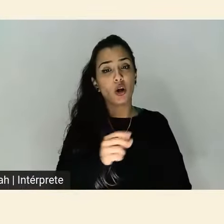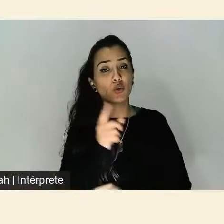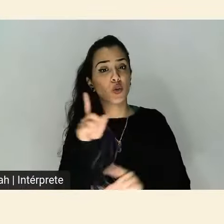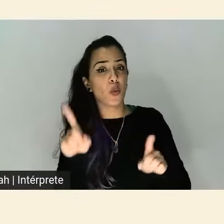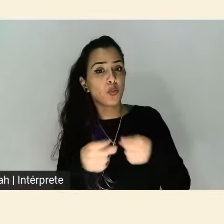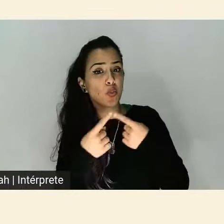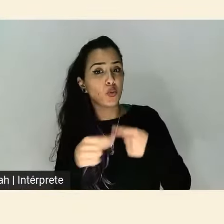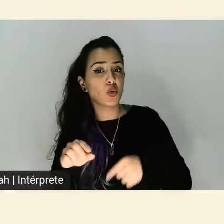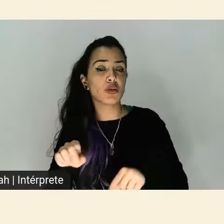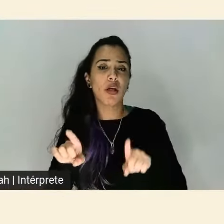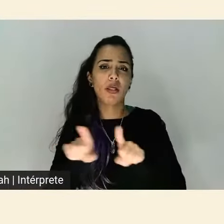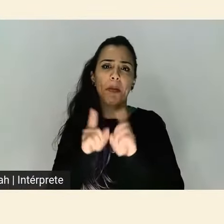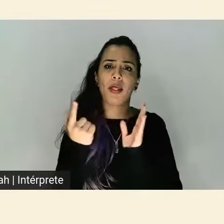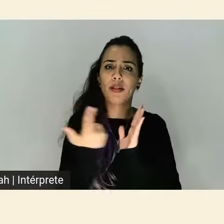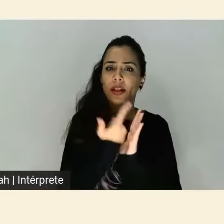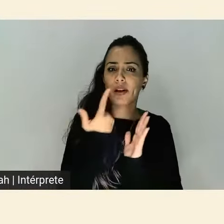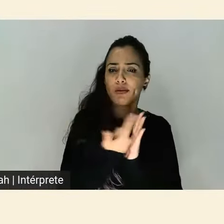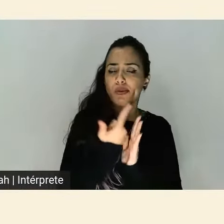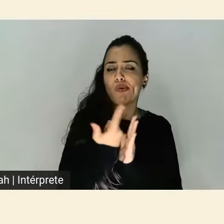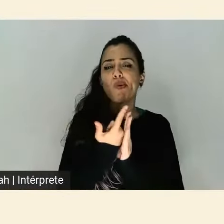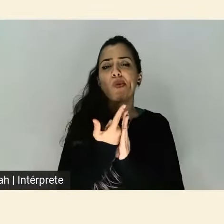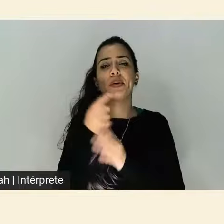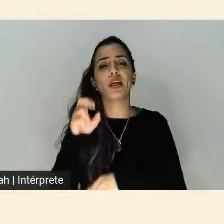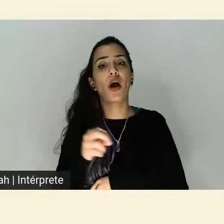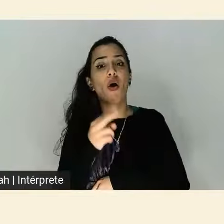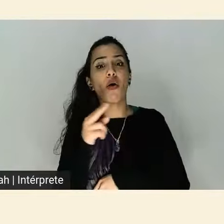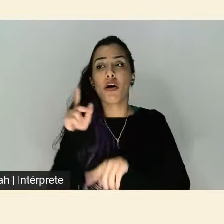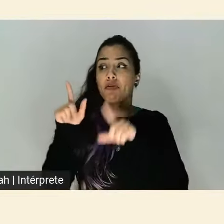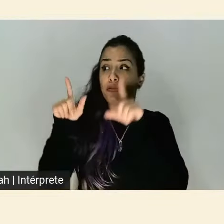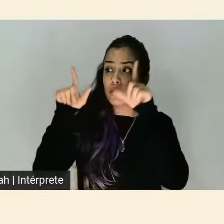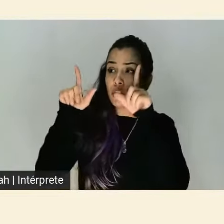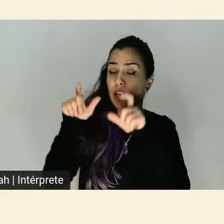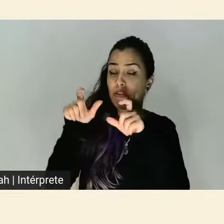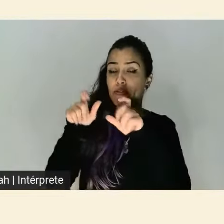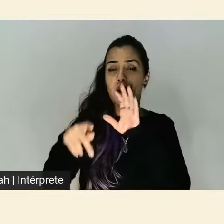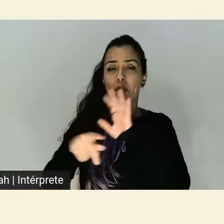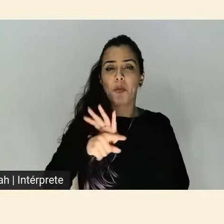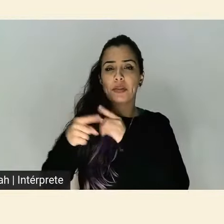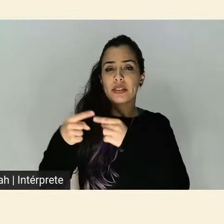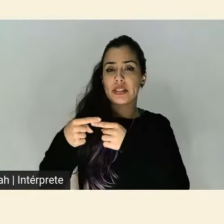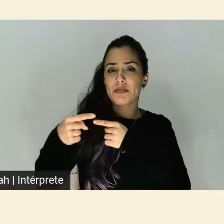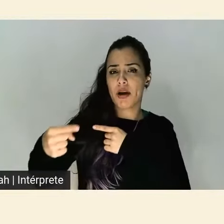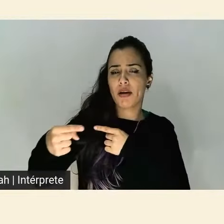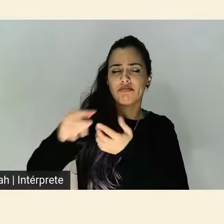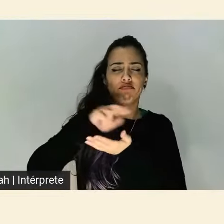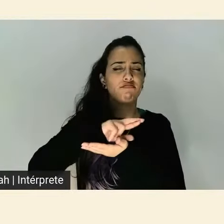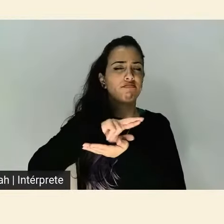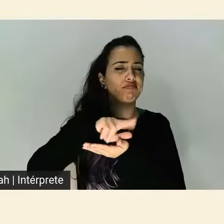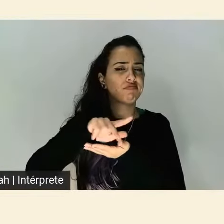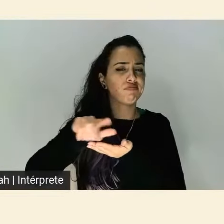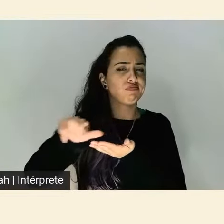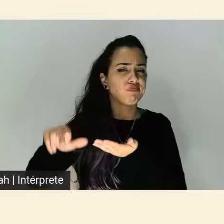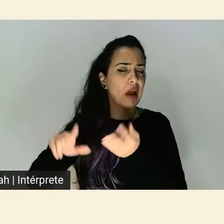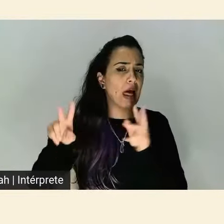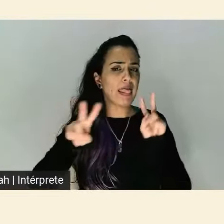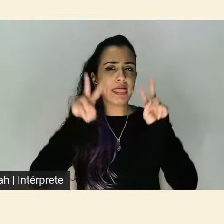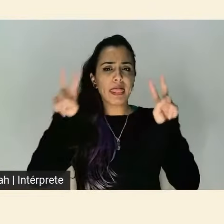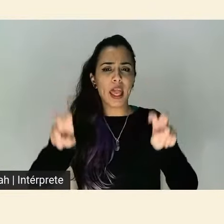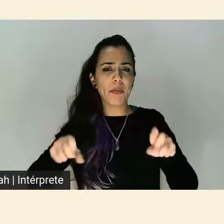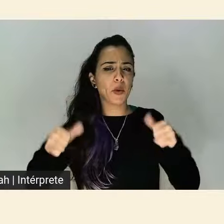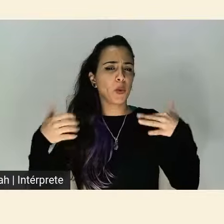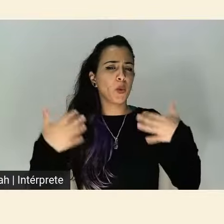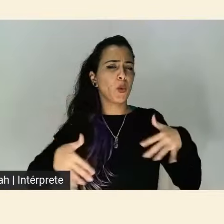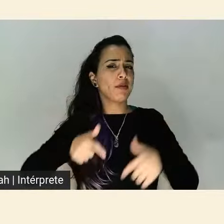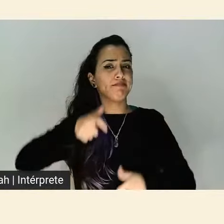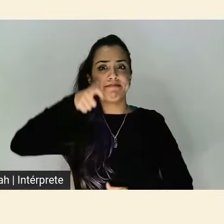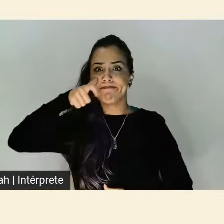literatura, da própria ausência da fotografia durante a Semana de 22, de uma série de outros temas de enorme